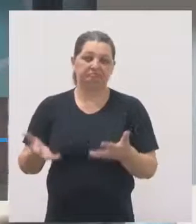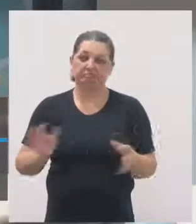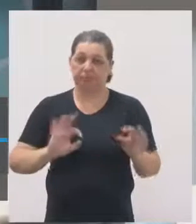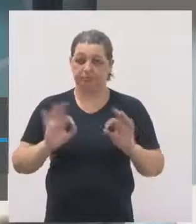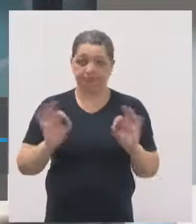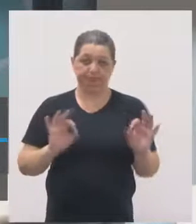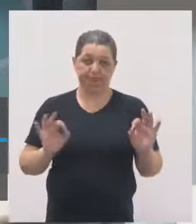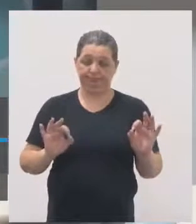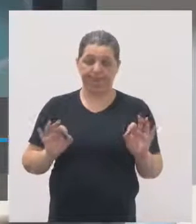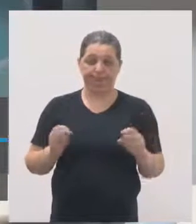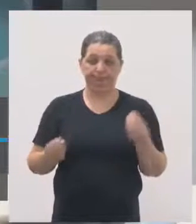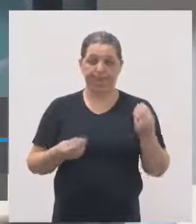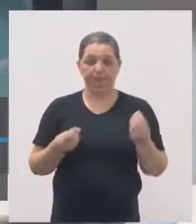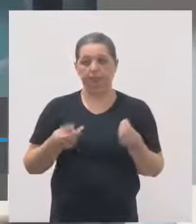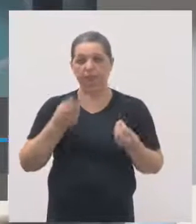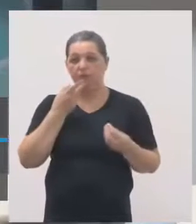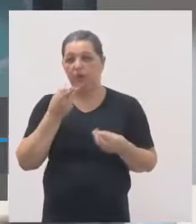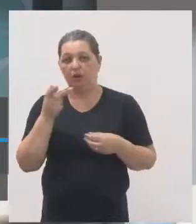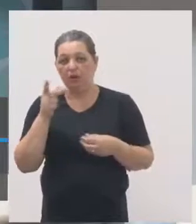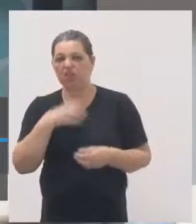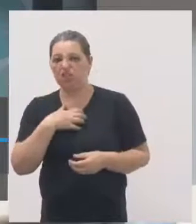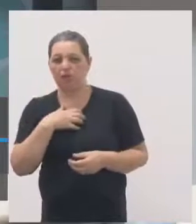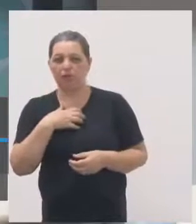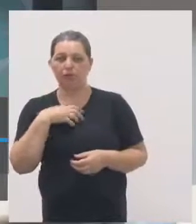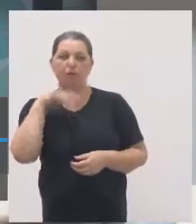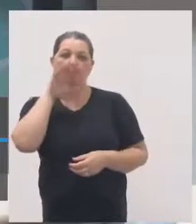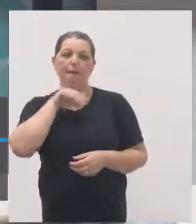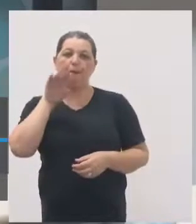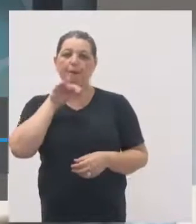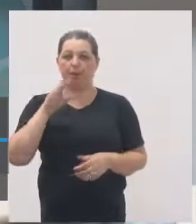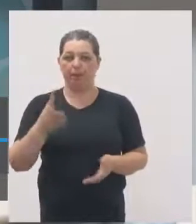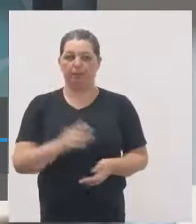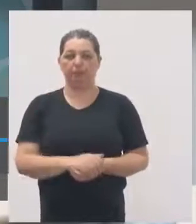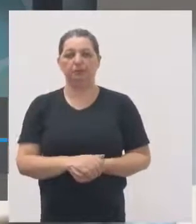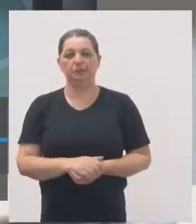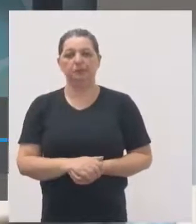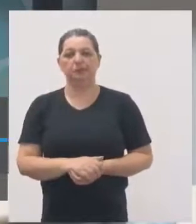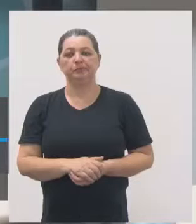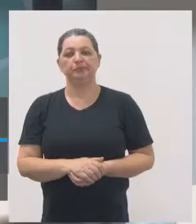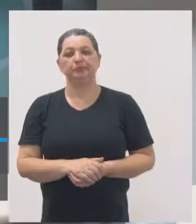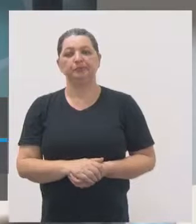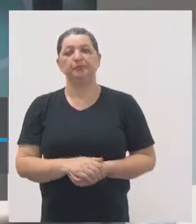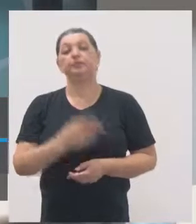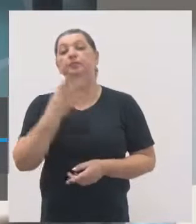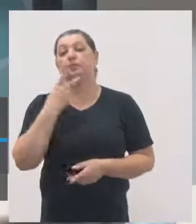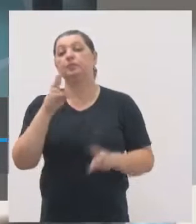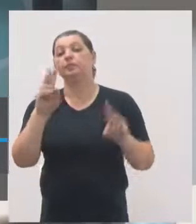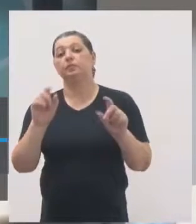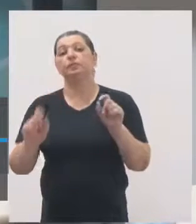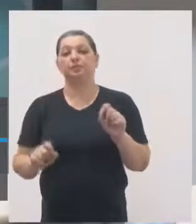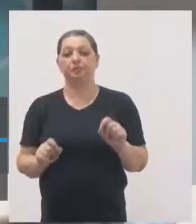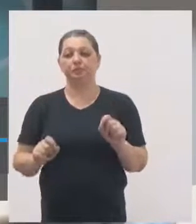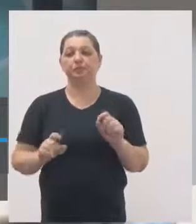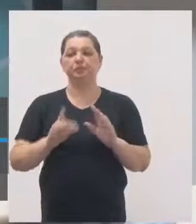o conteúdo para poder falar, Sim. né? Para poder transmitir esse conteúdo. E a gente falou sobre direito da criança e do